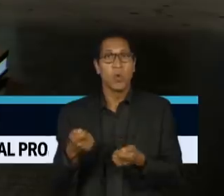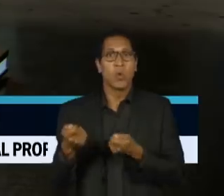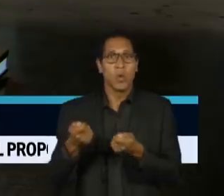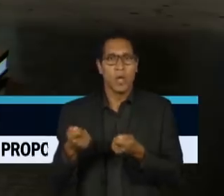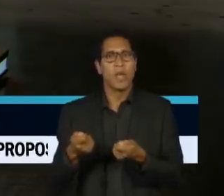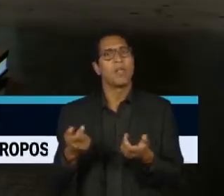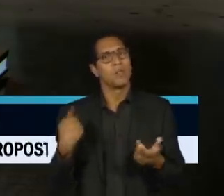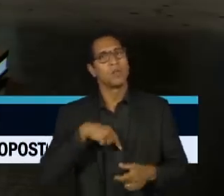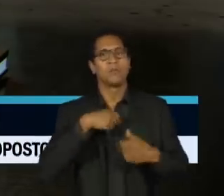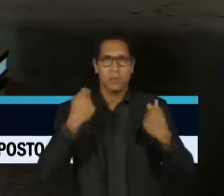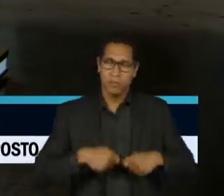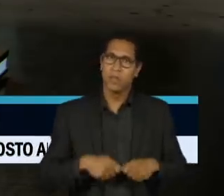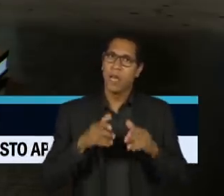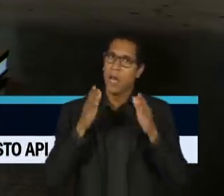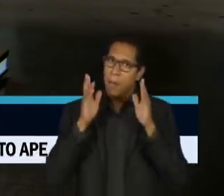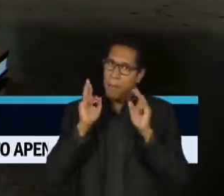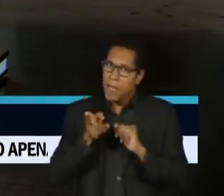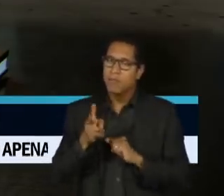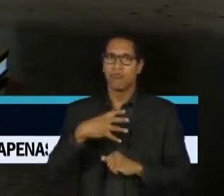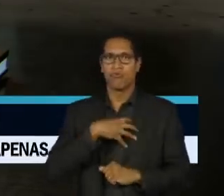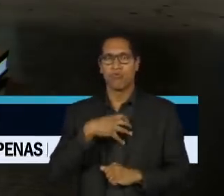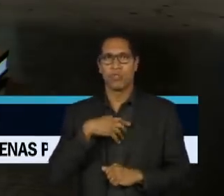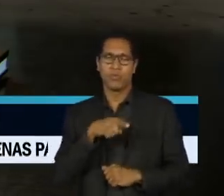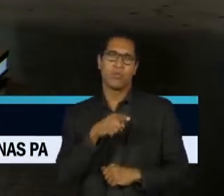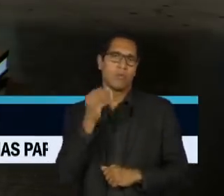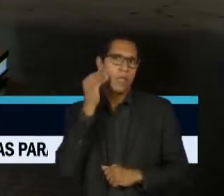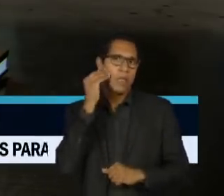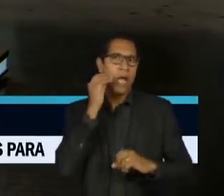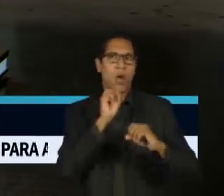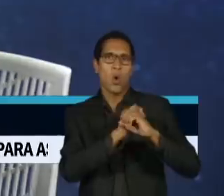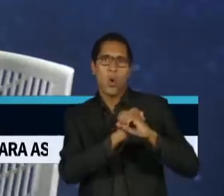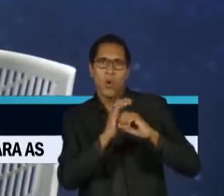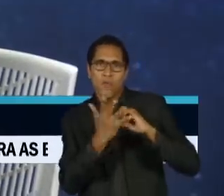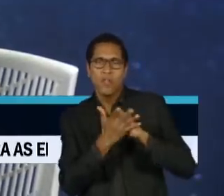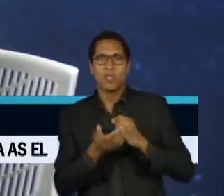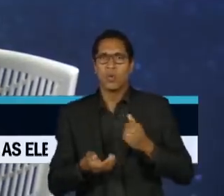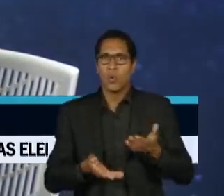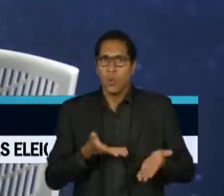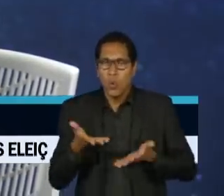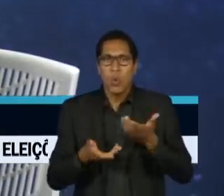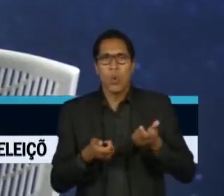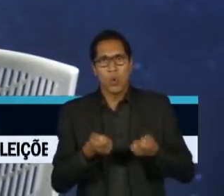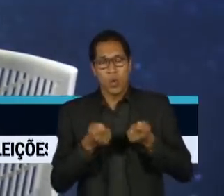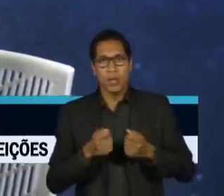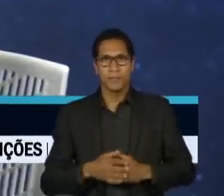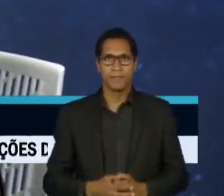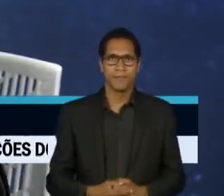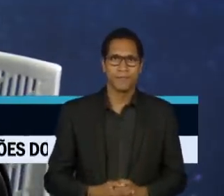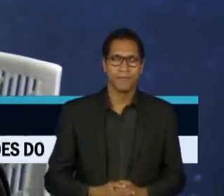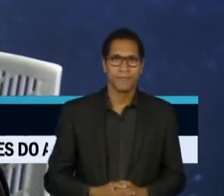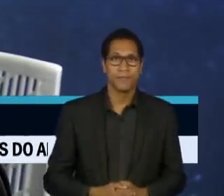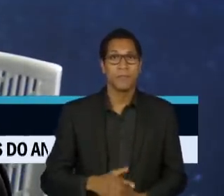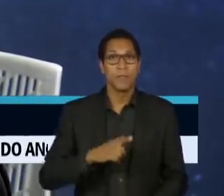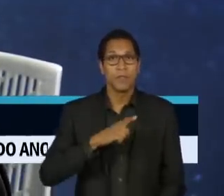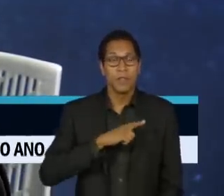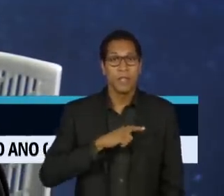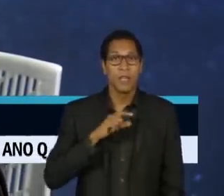Agora, a xenofobia aí pergunto para vocês dois, é um efeito